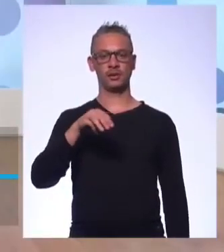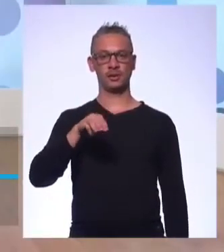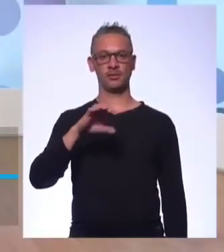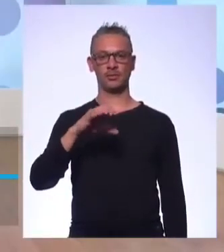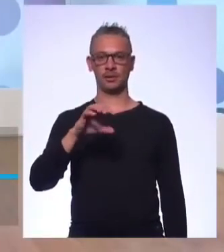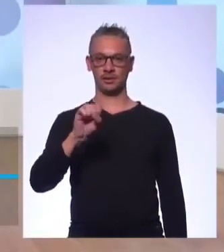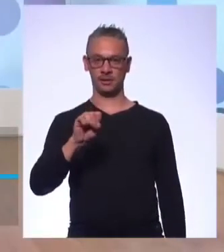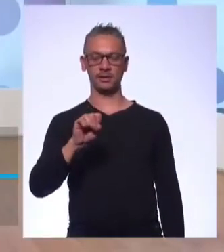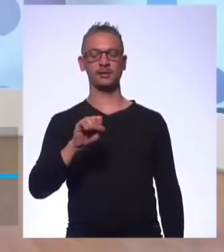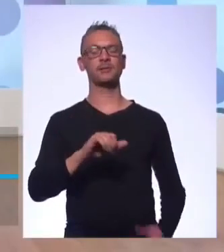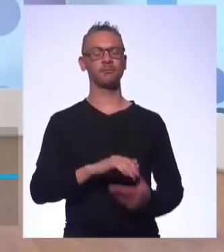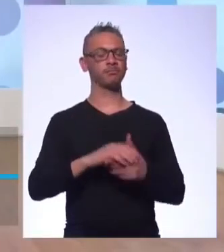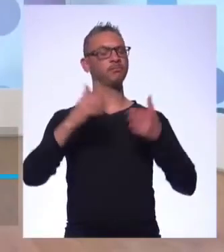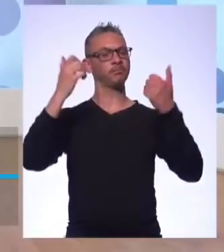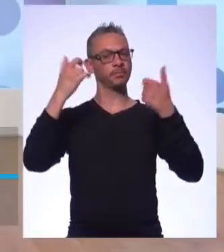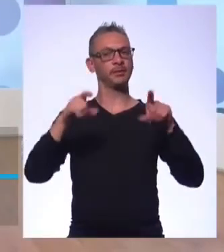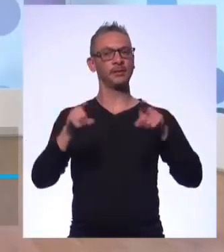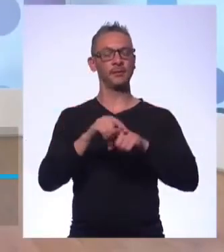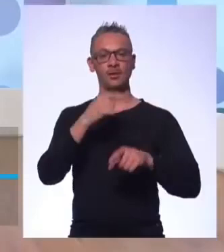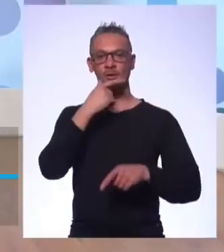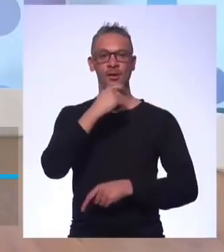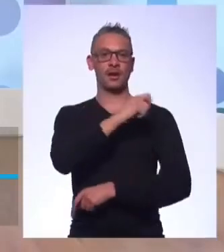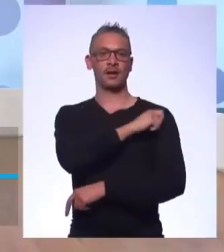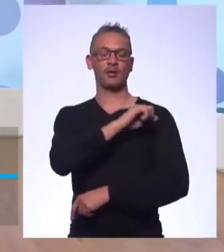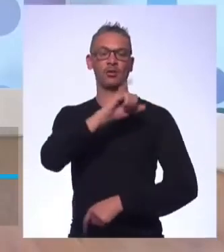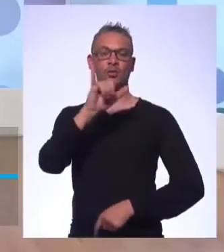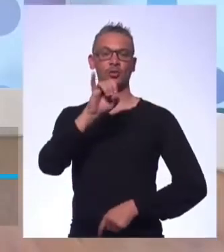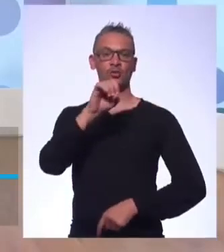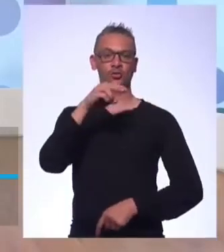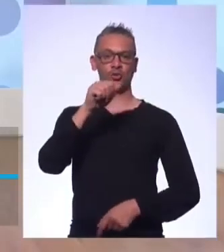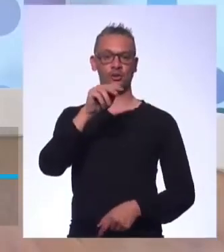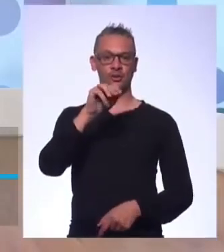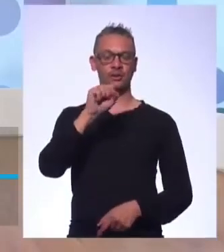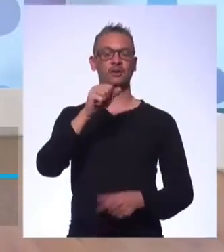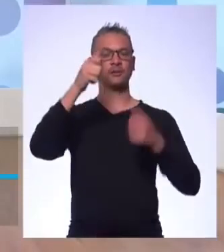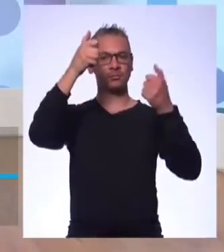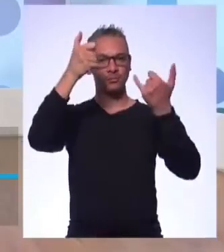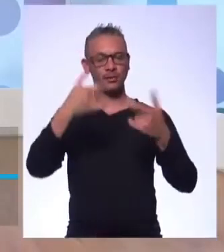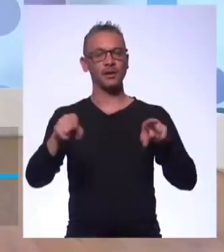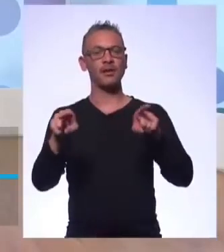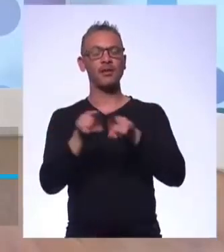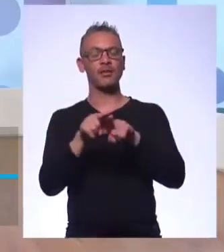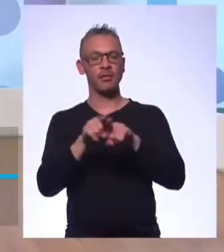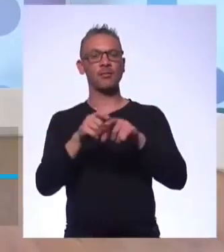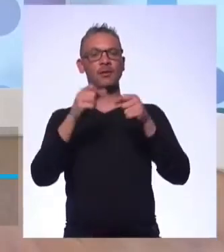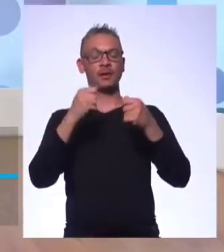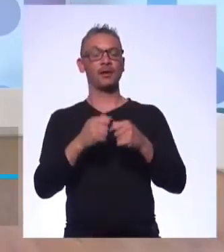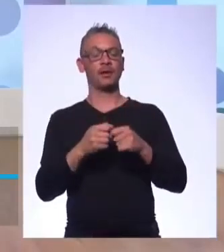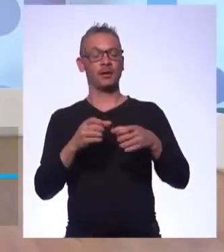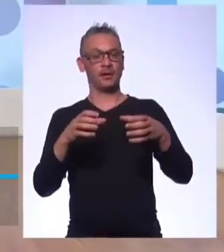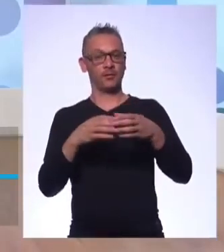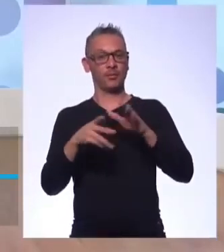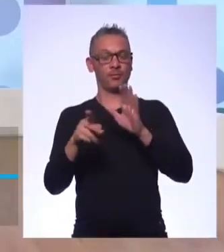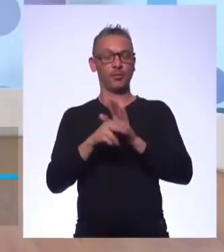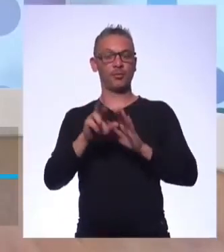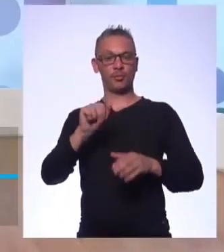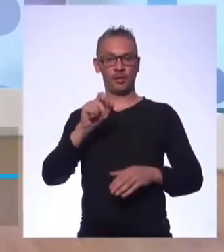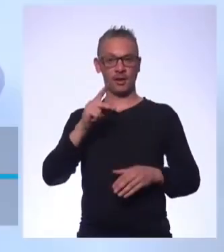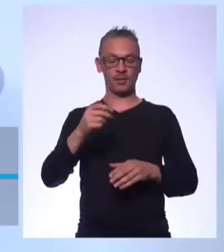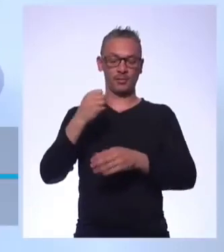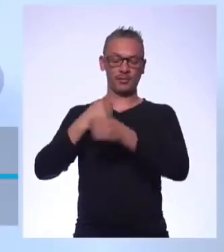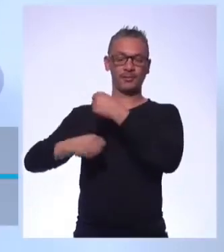Colocaram aqui? Jonatas. Jonatas, cara, muito legal. Racionais MCs, ele é um grupo de rap dos anos 90,